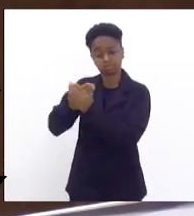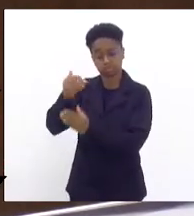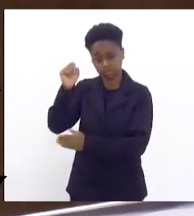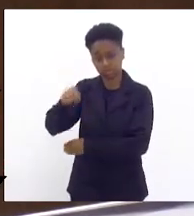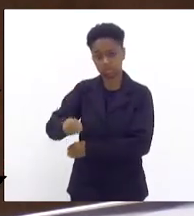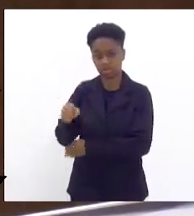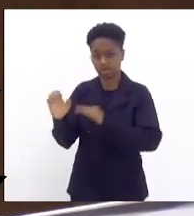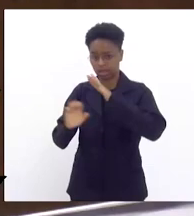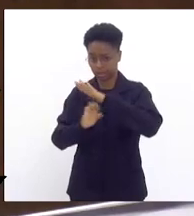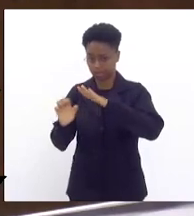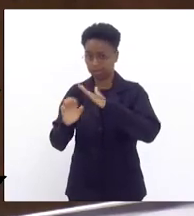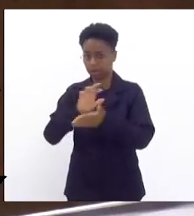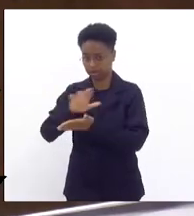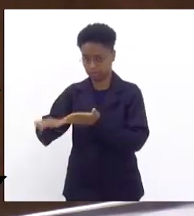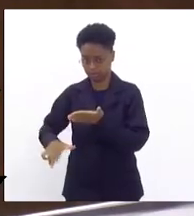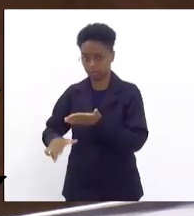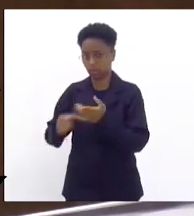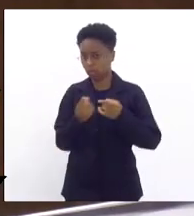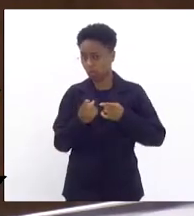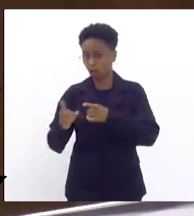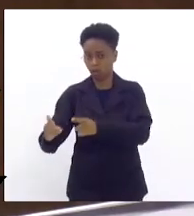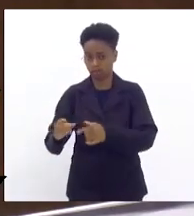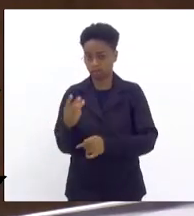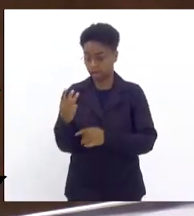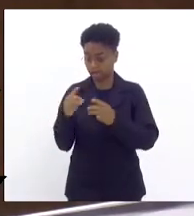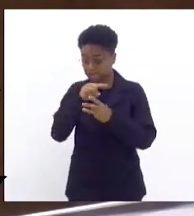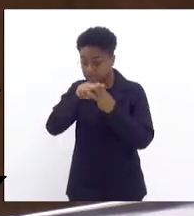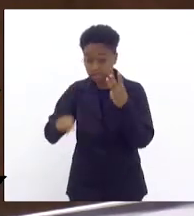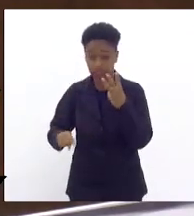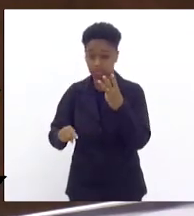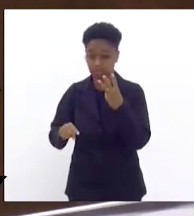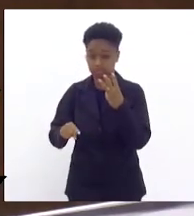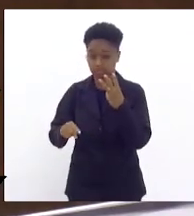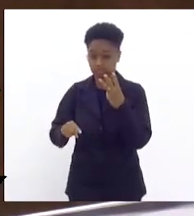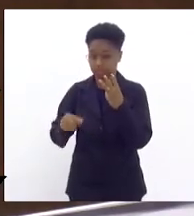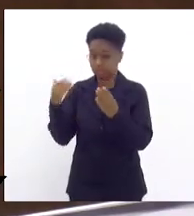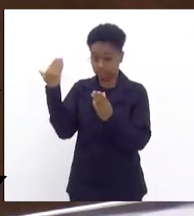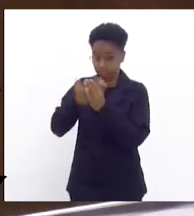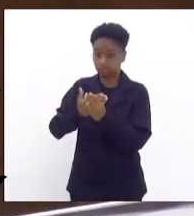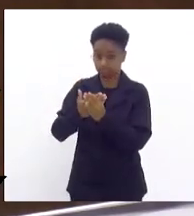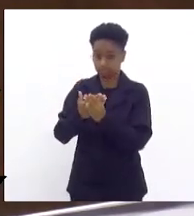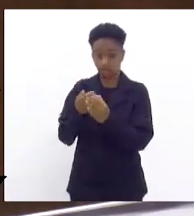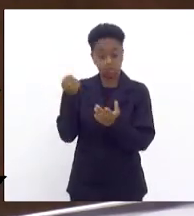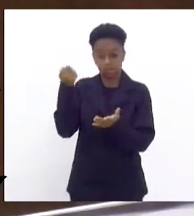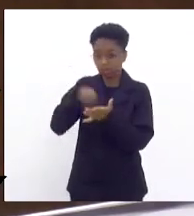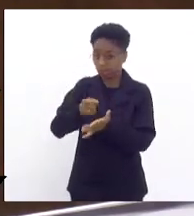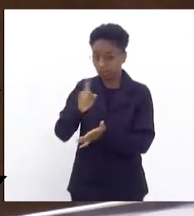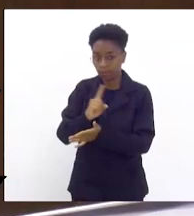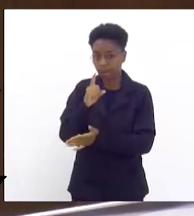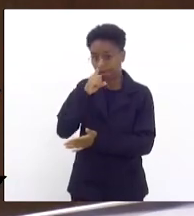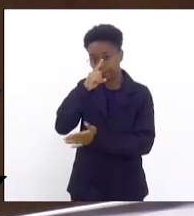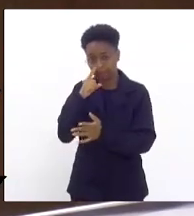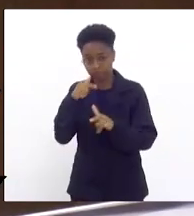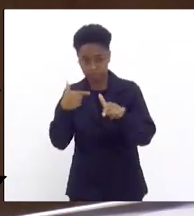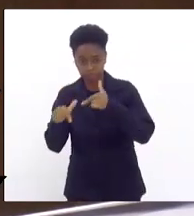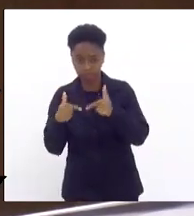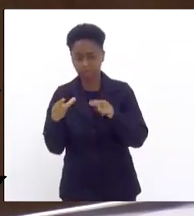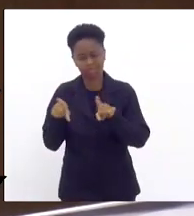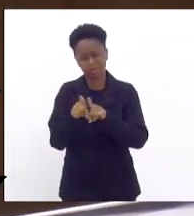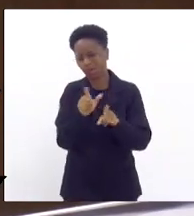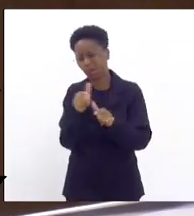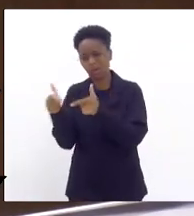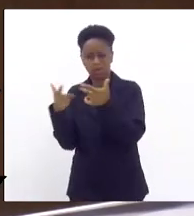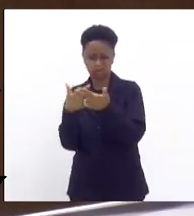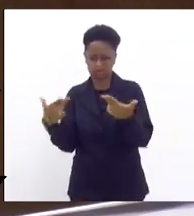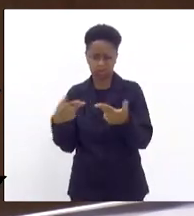Sitsama, contra essas empresas, as três. Não pagam insalubridade, não pagam, e fora as outras coisas que o